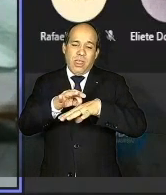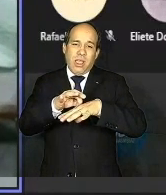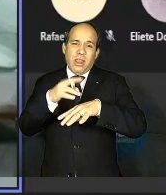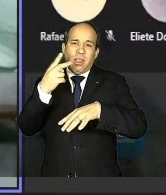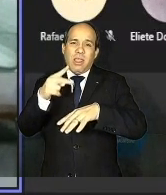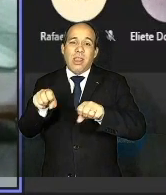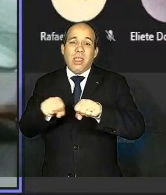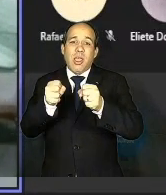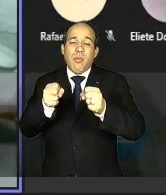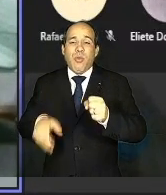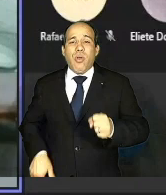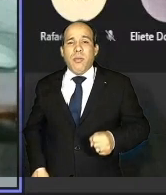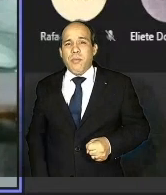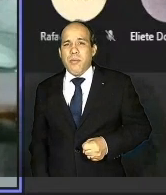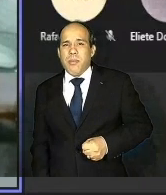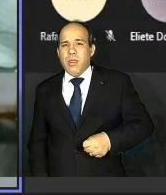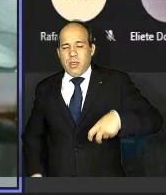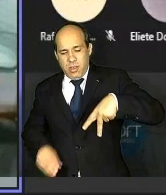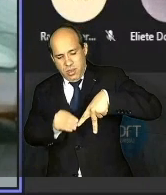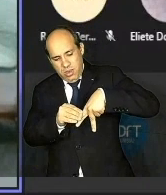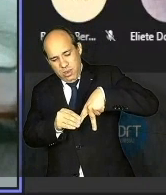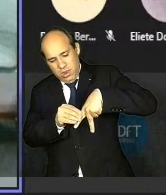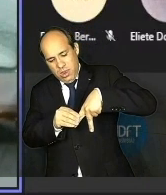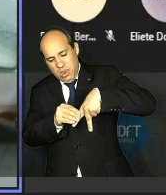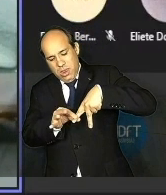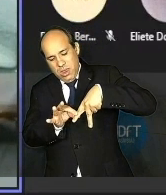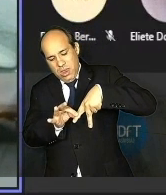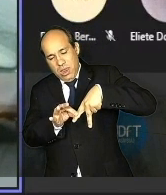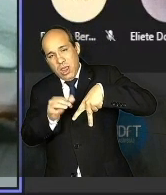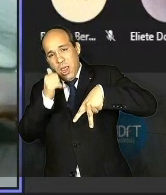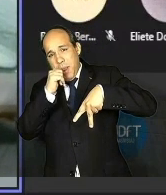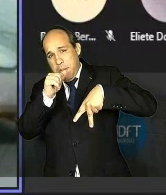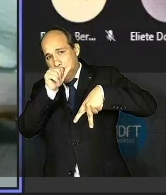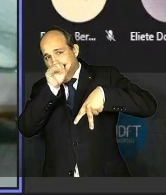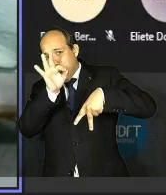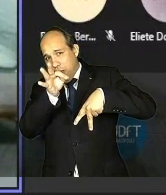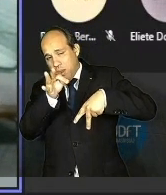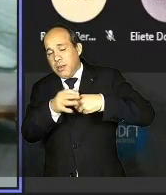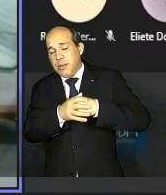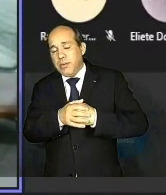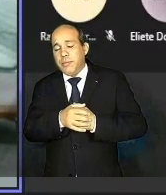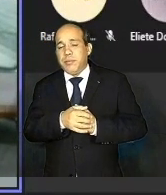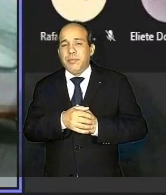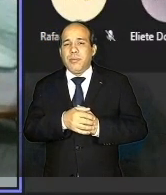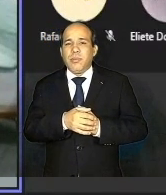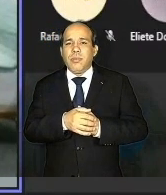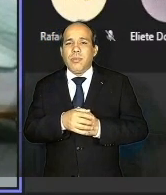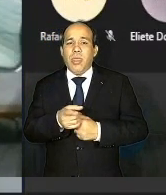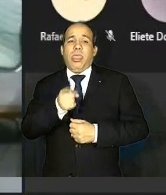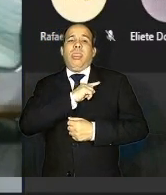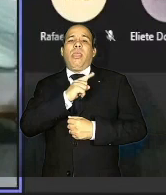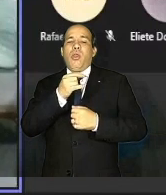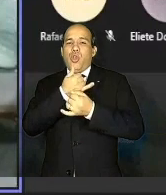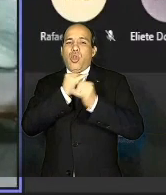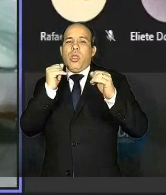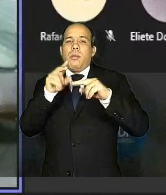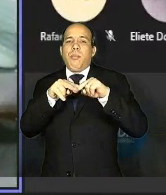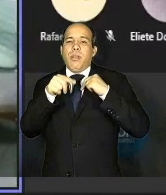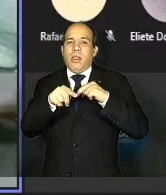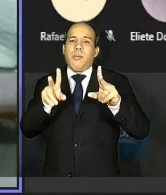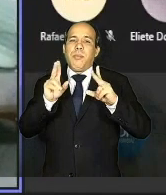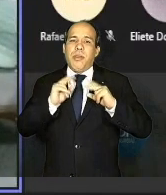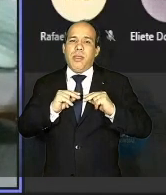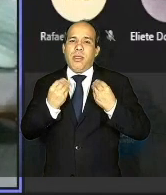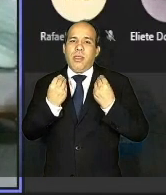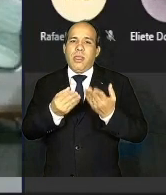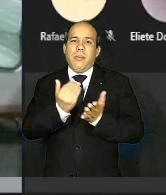particularidade, porque a outra sentiu na pele, né? Ela quebrou o fêmur, teve um problema no fêmur, né? A mãe, né? Foi atingida.